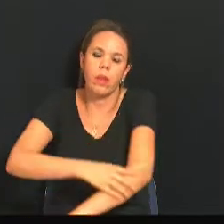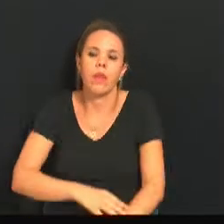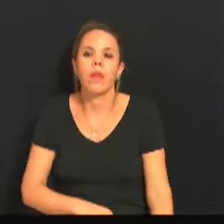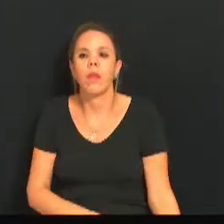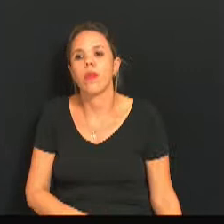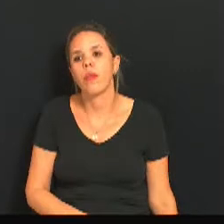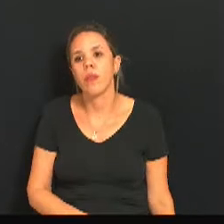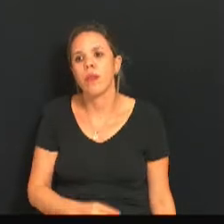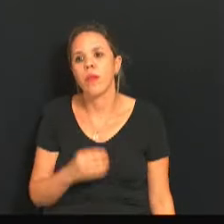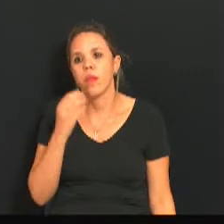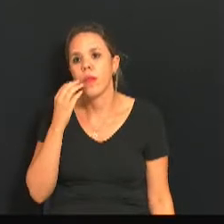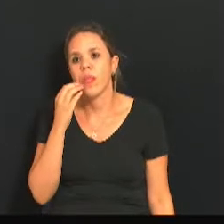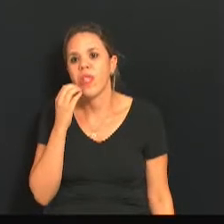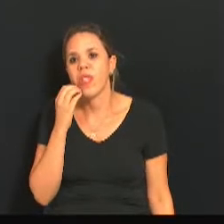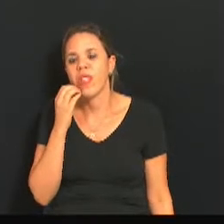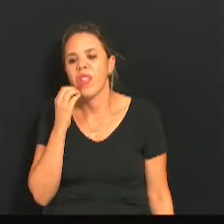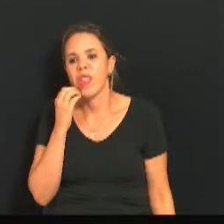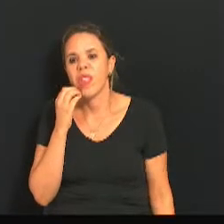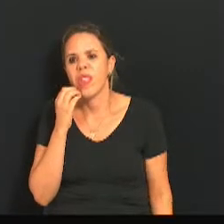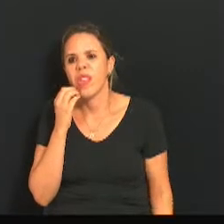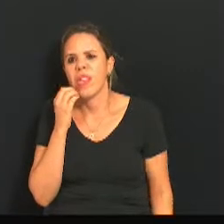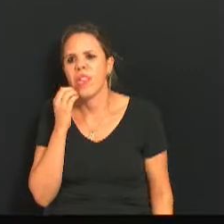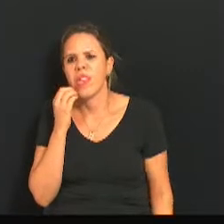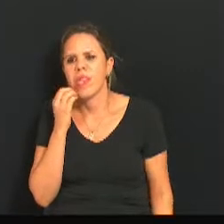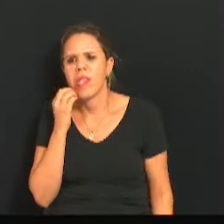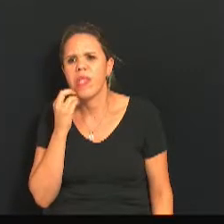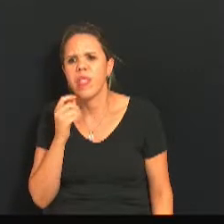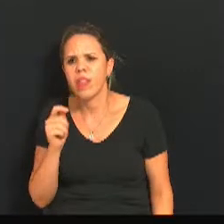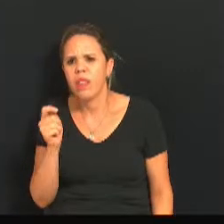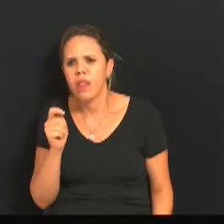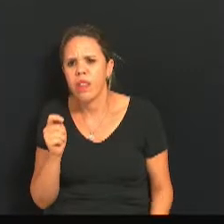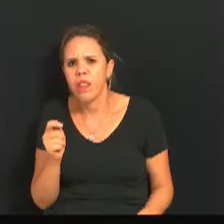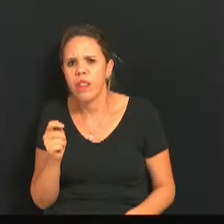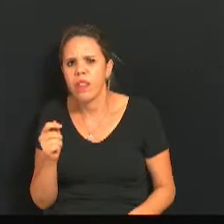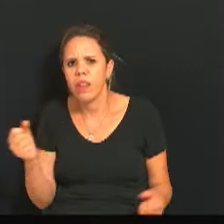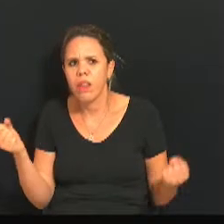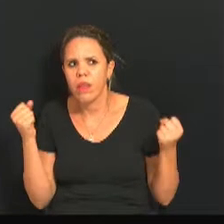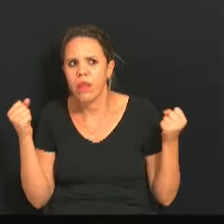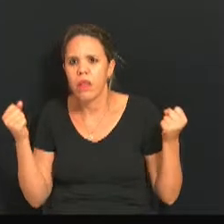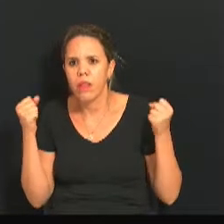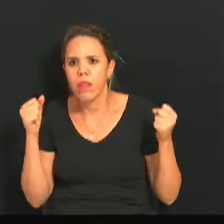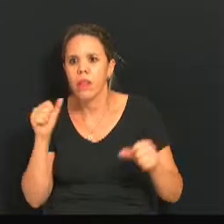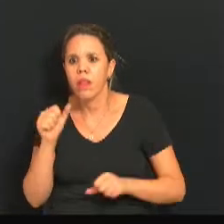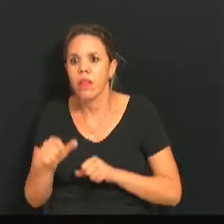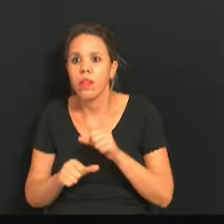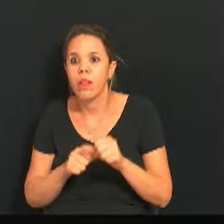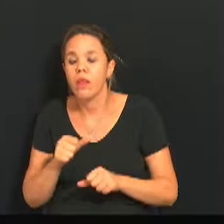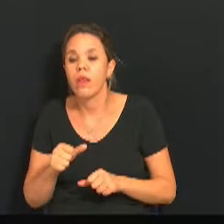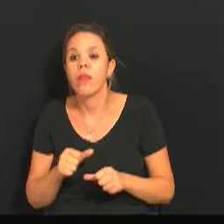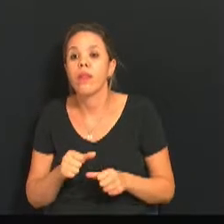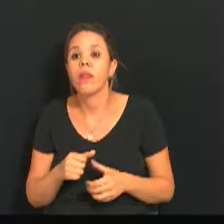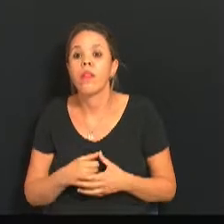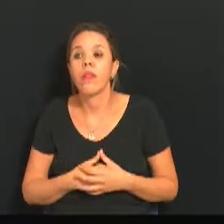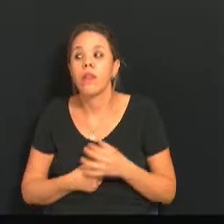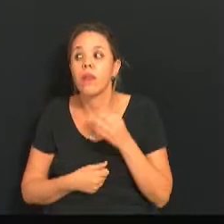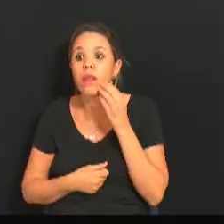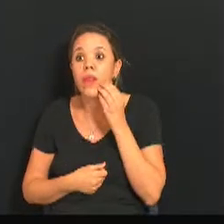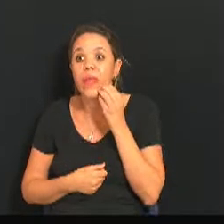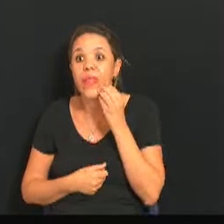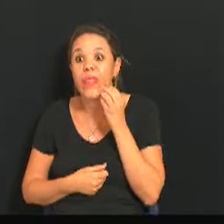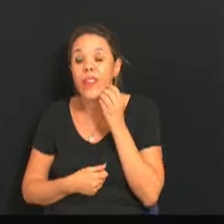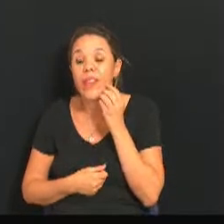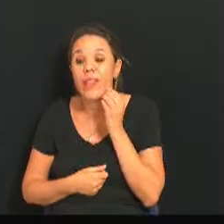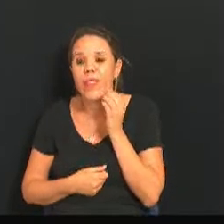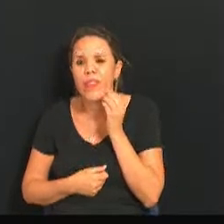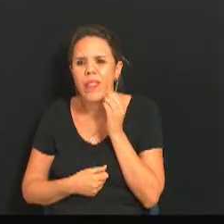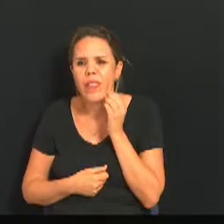se tocava os alunos durante as atividades físicas essas duas tanto é que o mundo pequena me fala